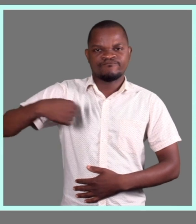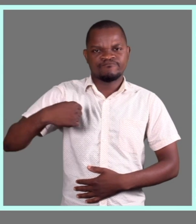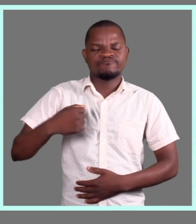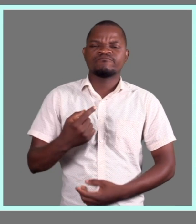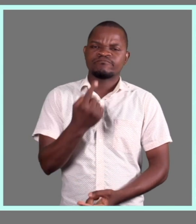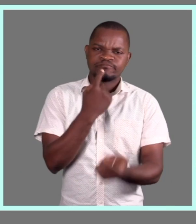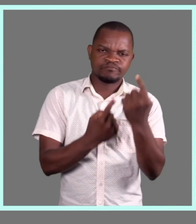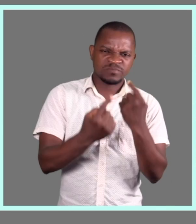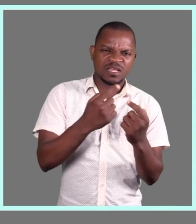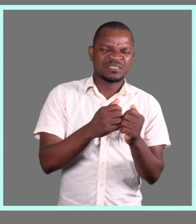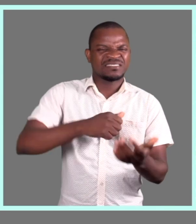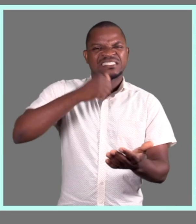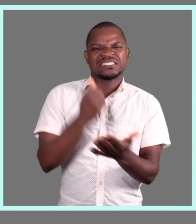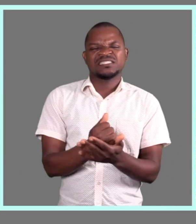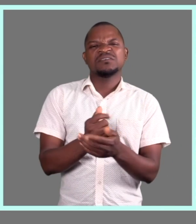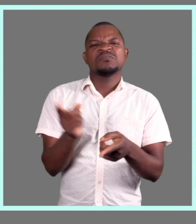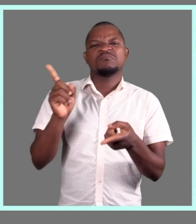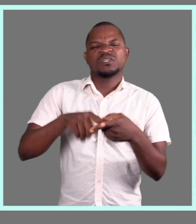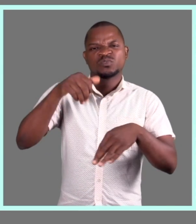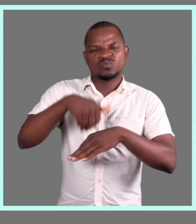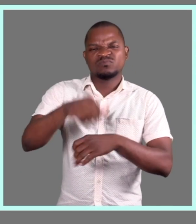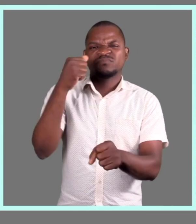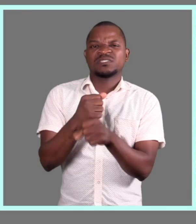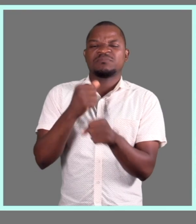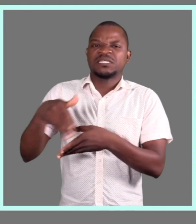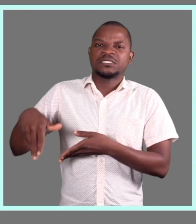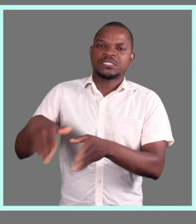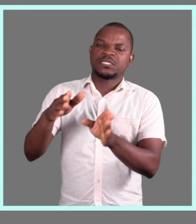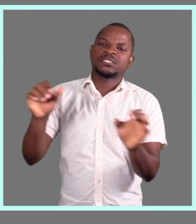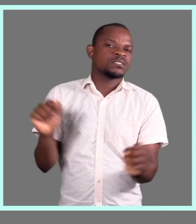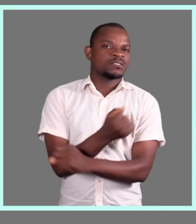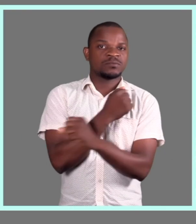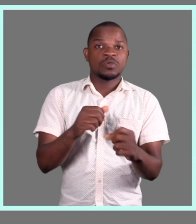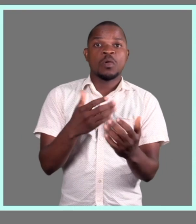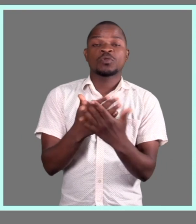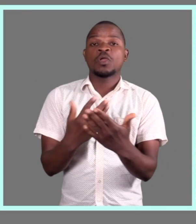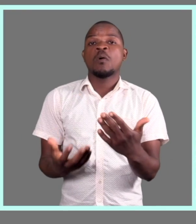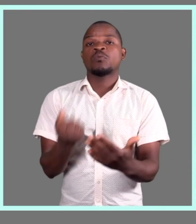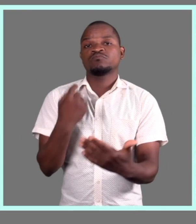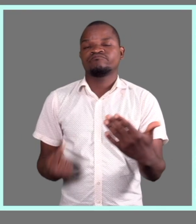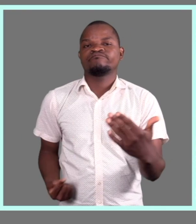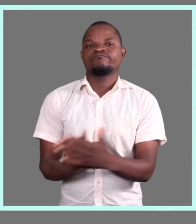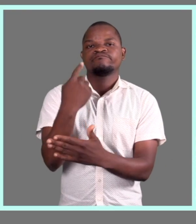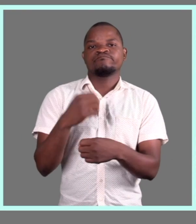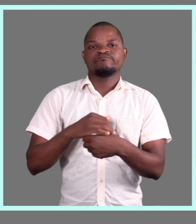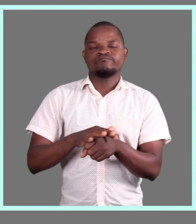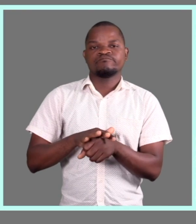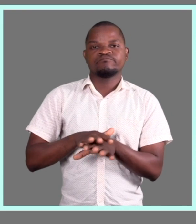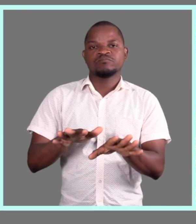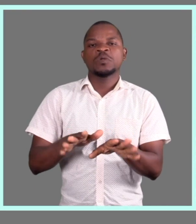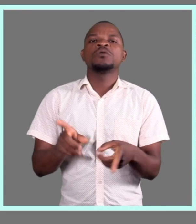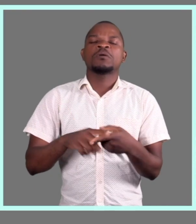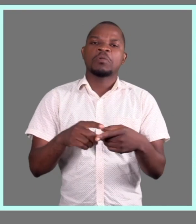que não dava eu ficar na estrada, porque às vezes eu trazia a doença aqui em casa, vir